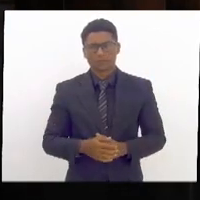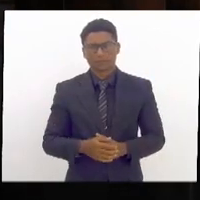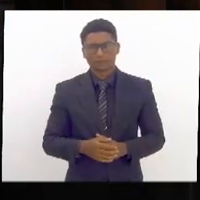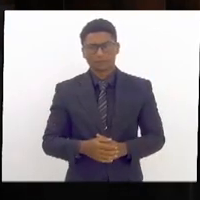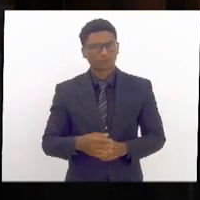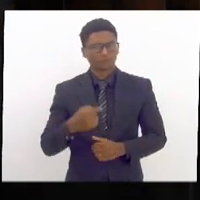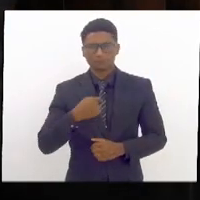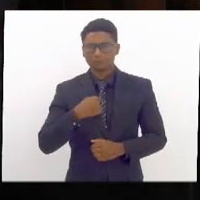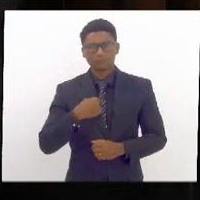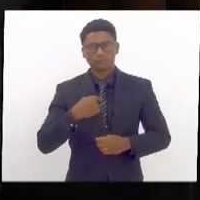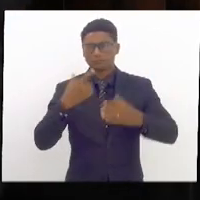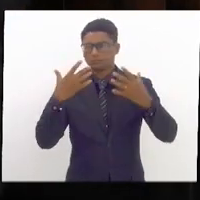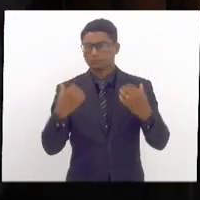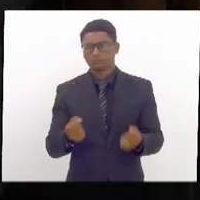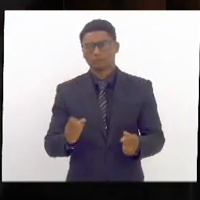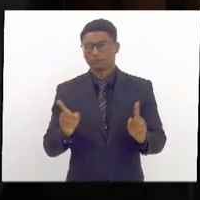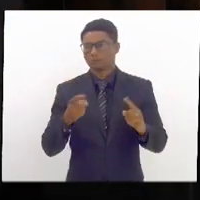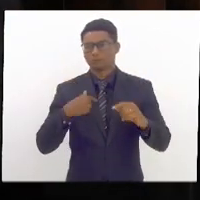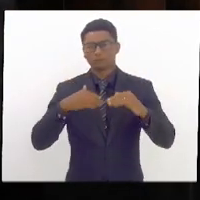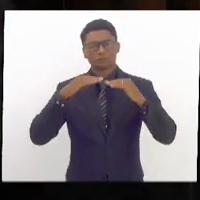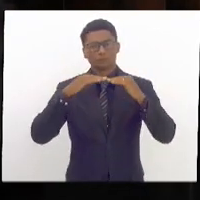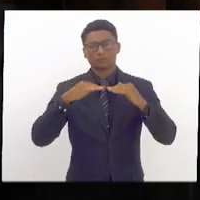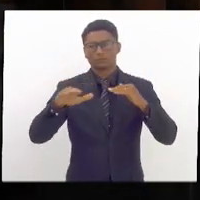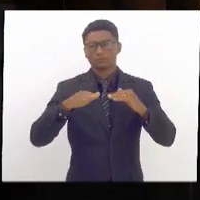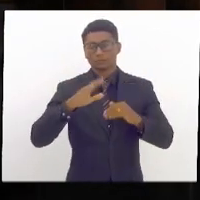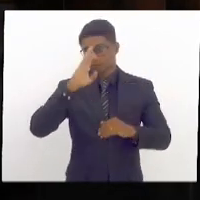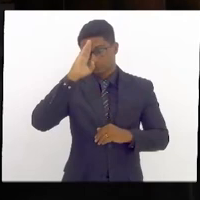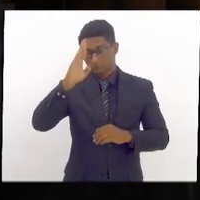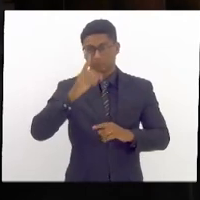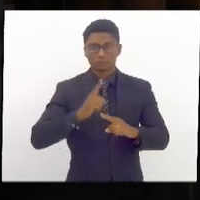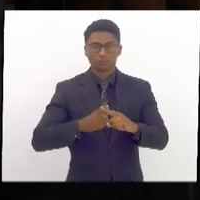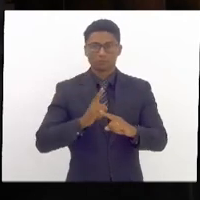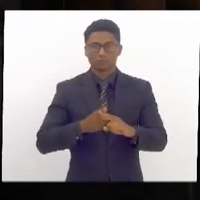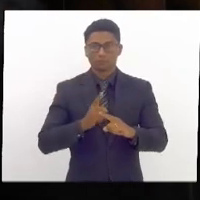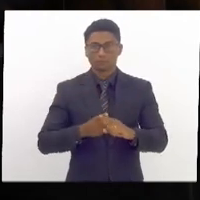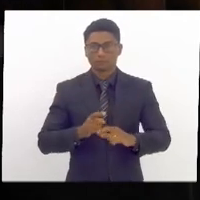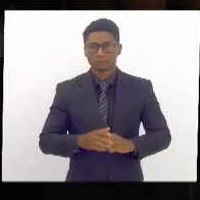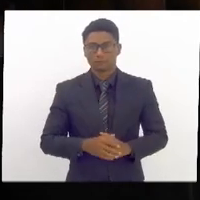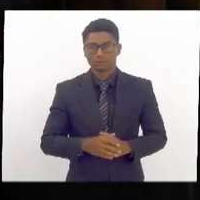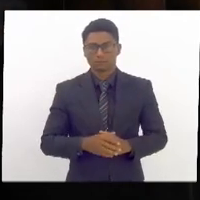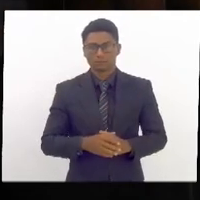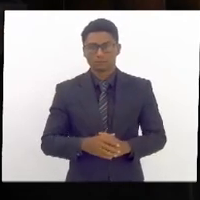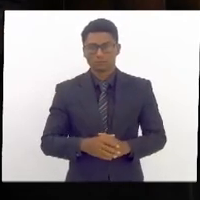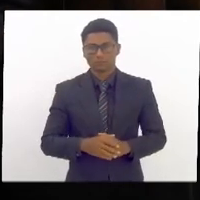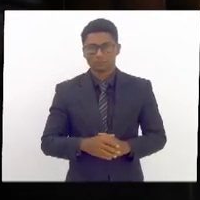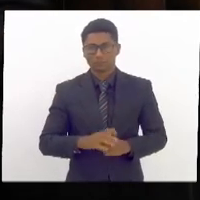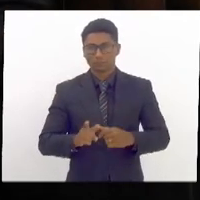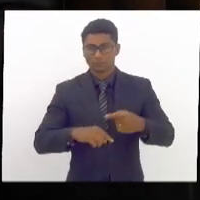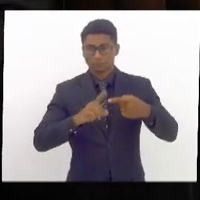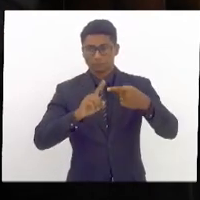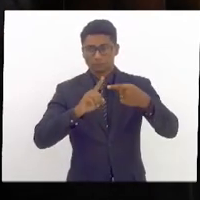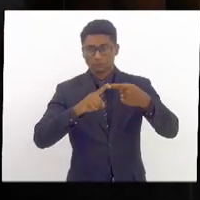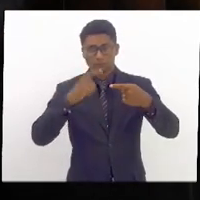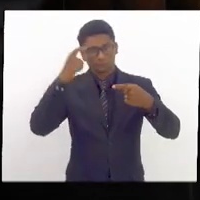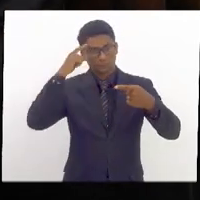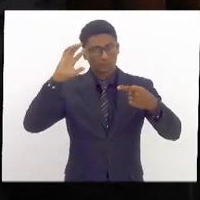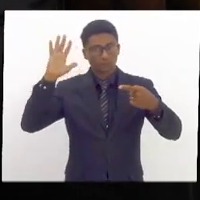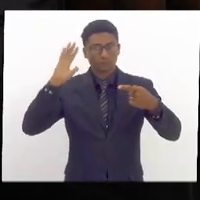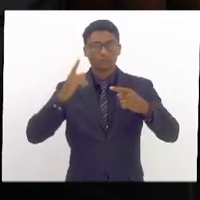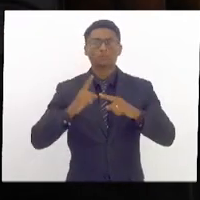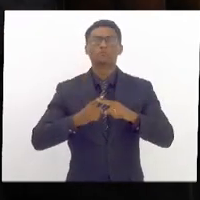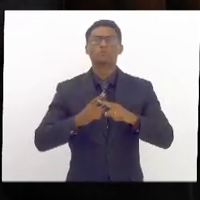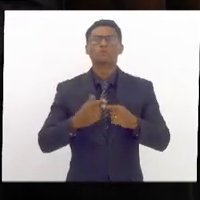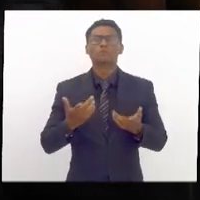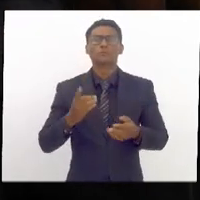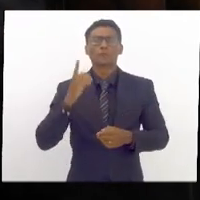minha rejeição, a minha discordância. Especial por quê? Esse é o primeiro elemento de reflexão. Por que deputados